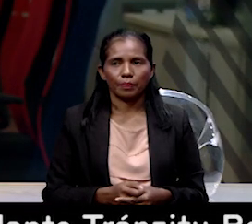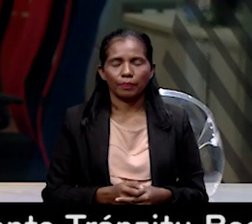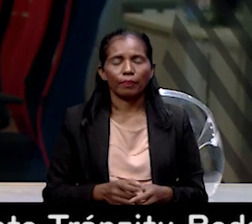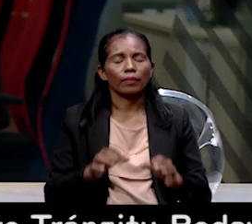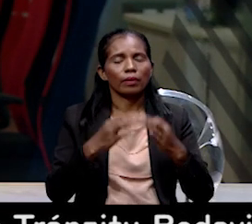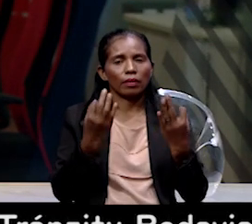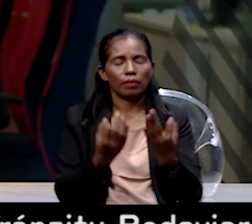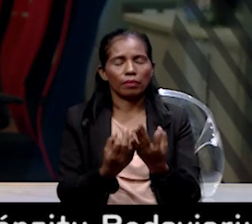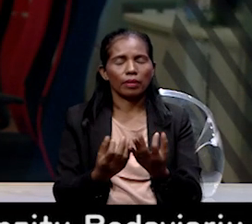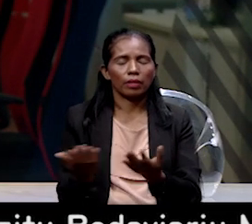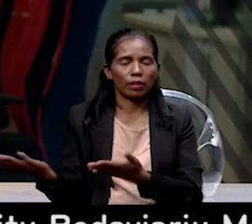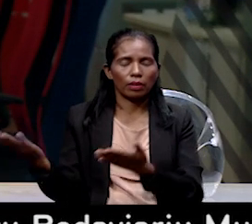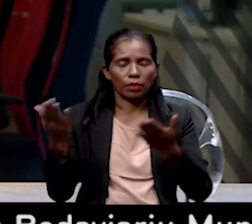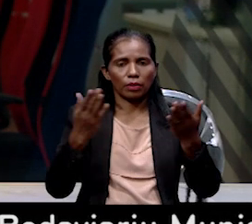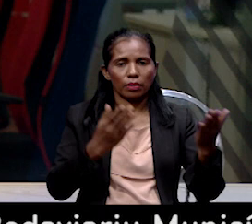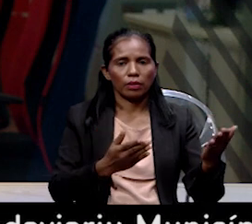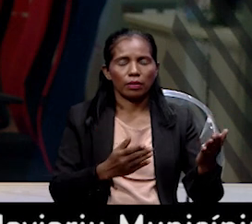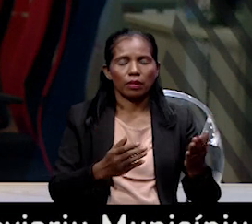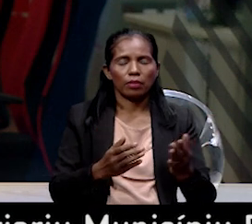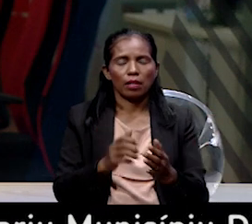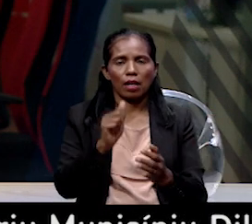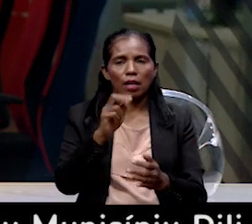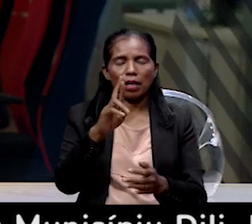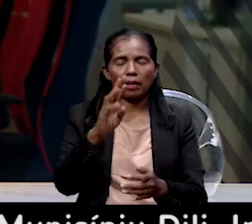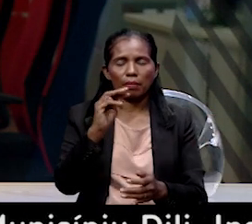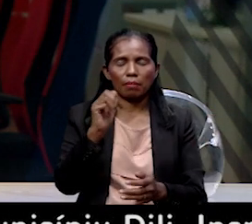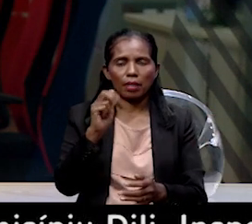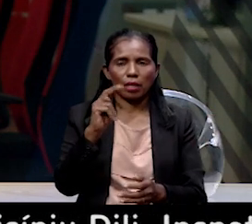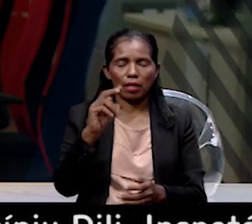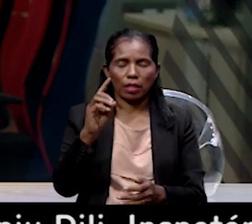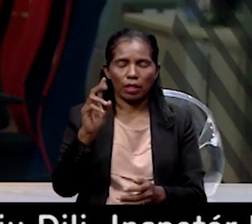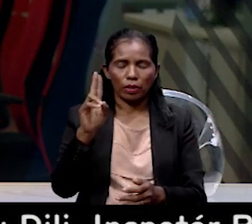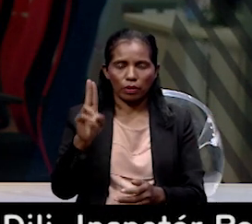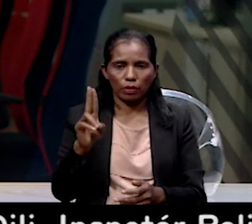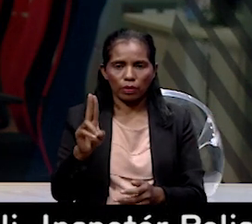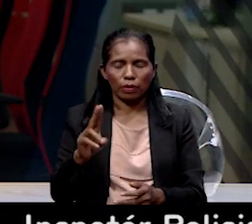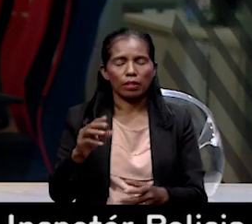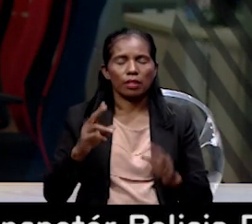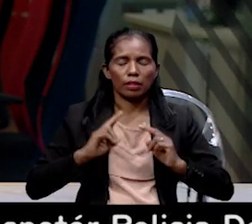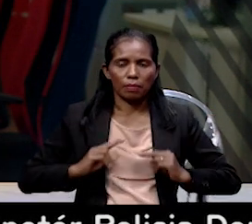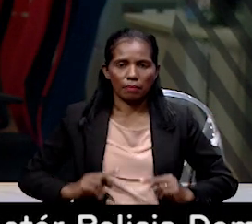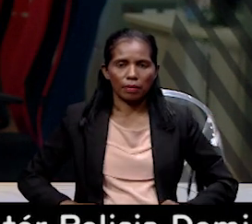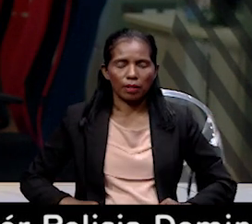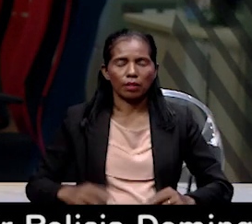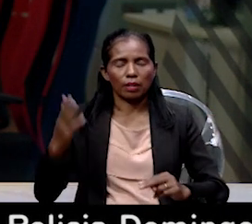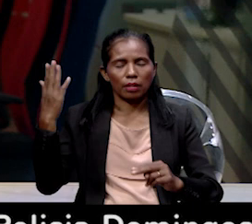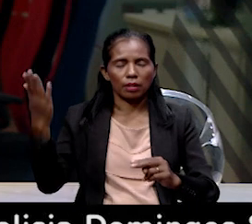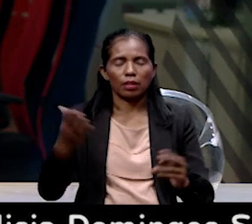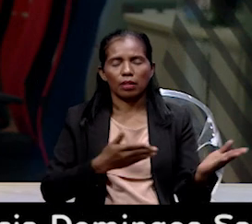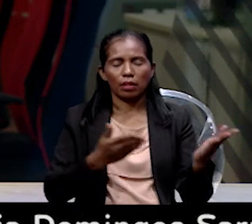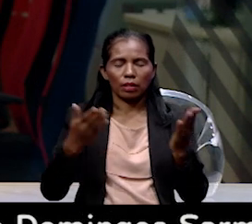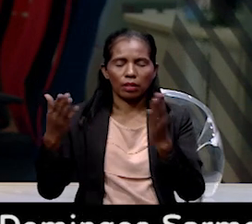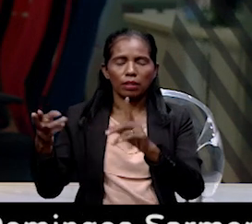Família Halotona saudoso Armando Nicolau Ornai Manfuik ni ising mate iha simiteru Jardim dos Heróis